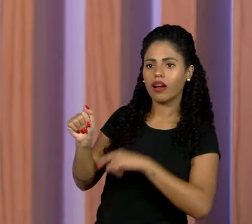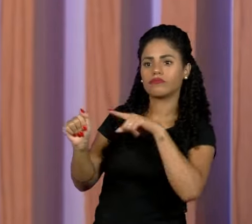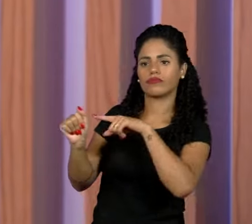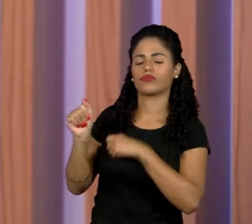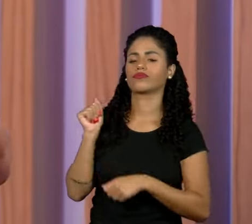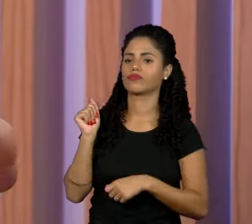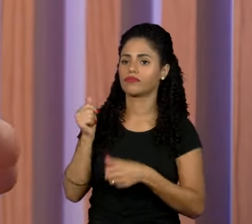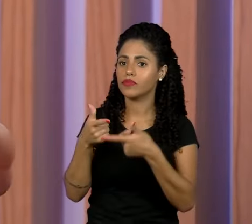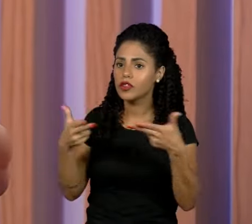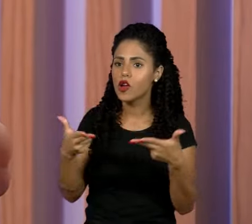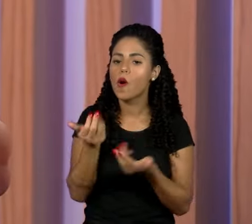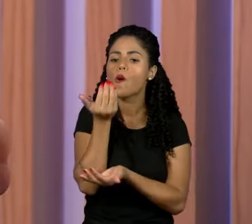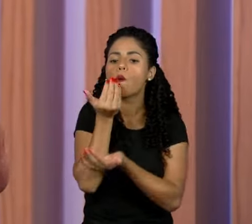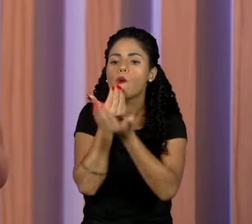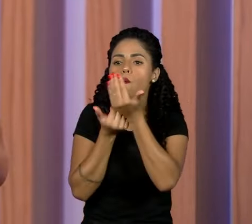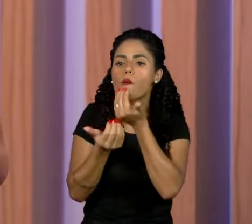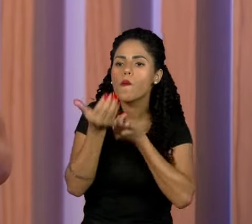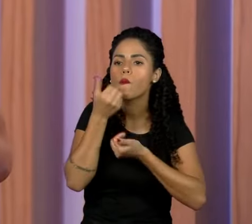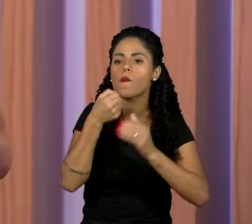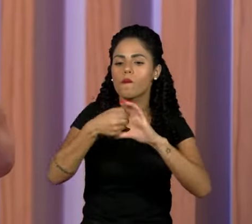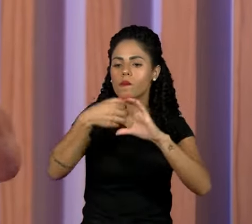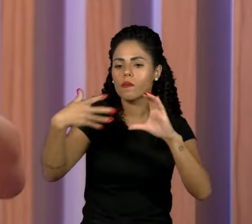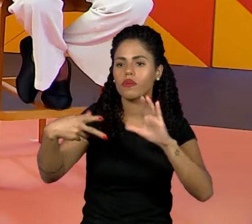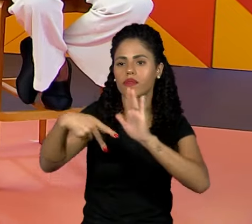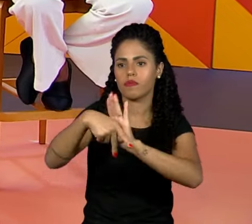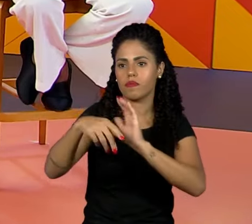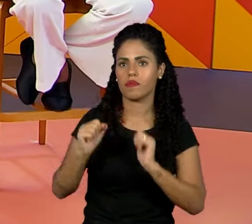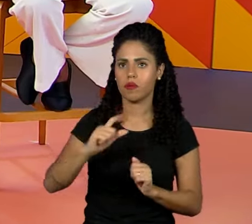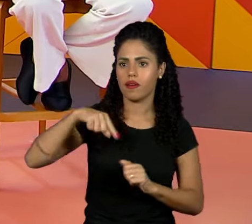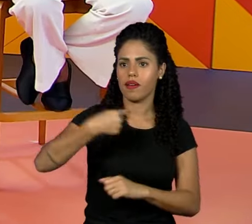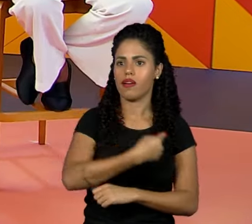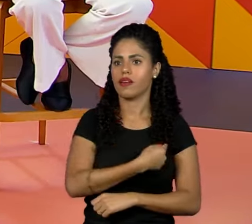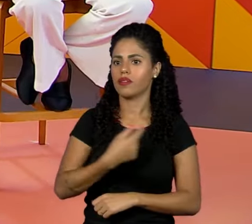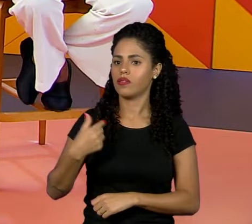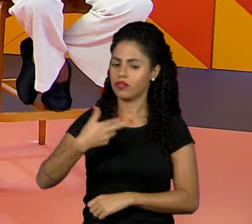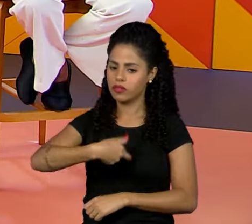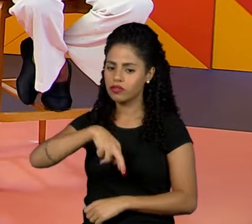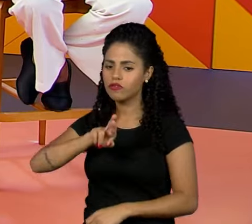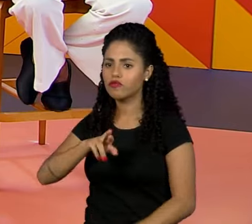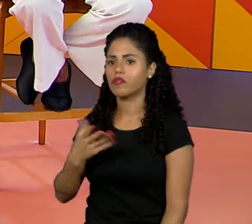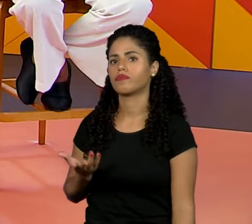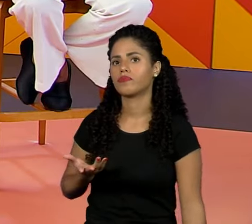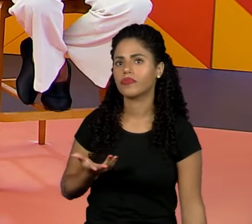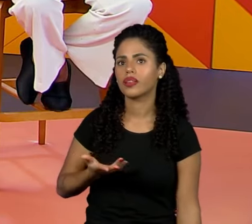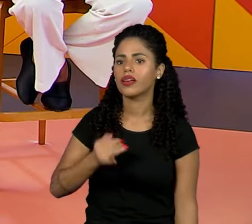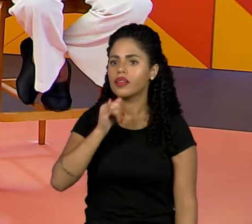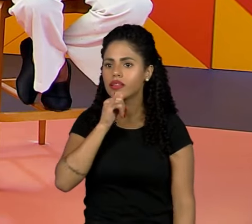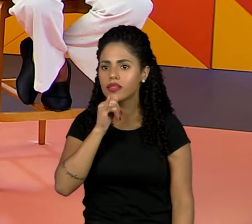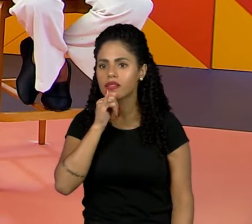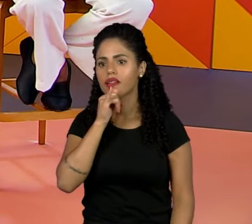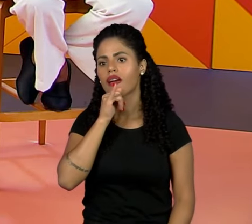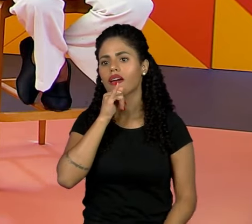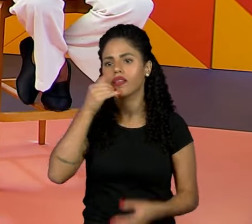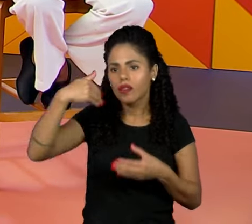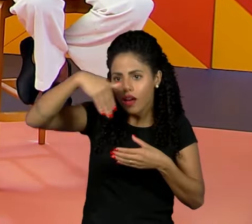africana, comidas que nos caracterizam nossas religiões, como, por exemplo, o acarajé. De